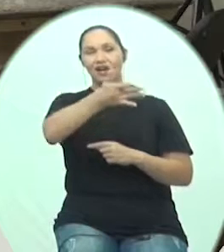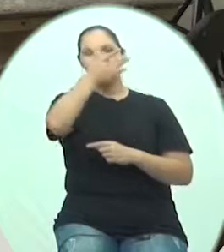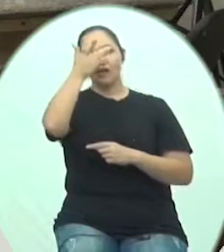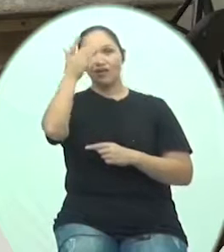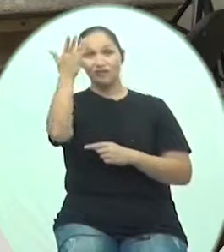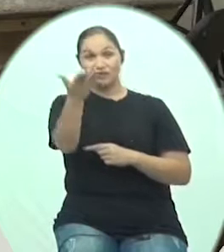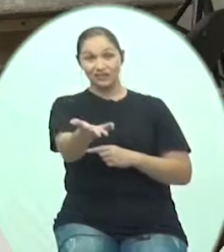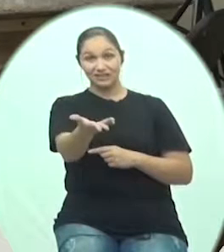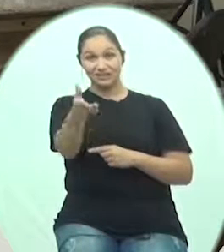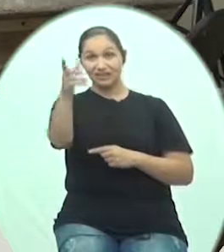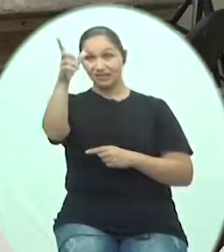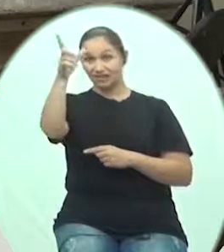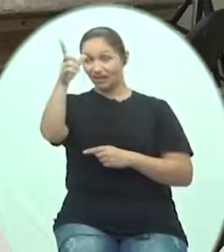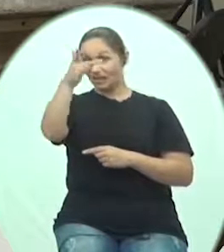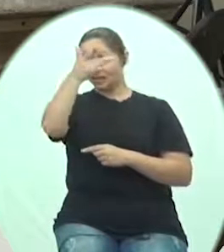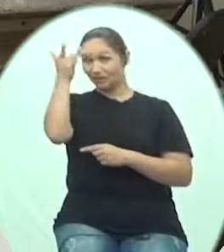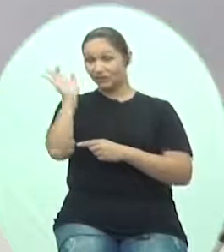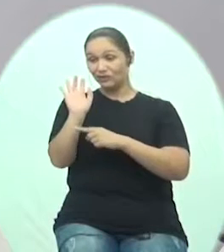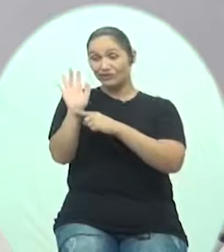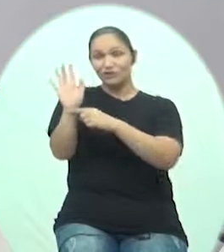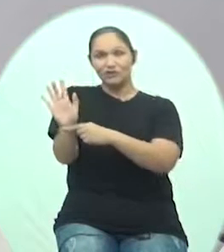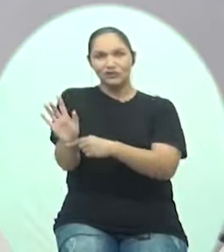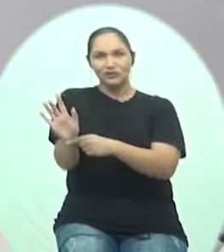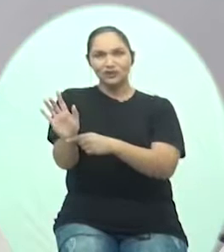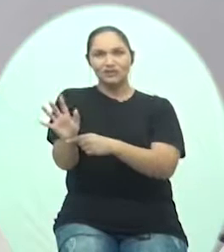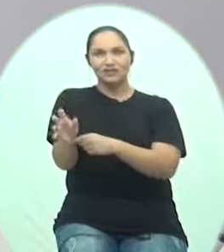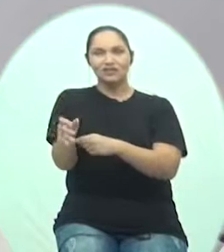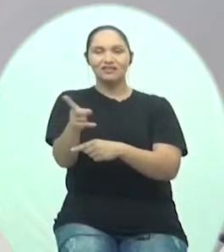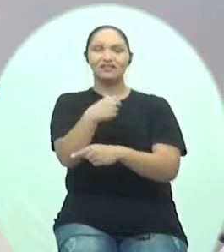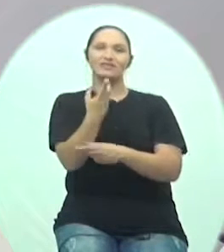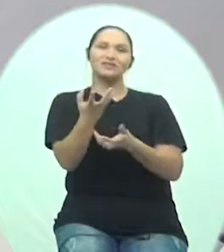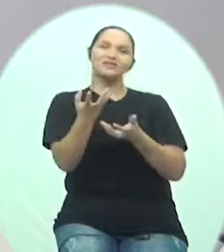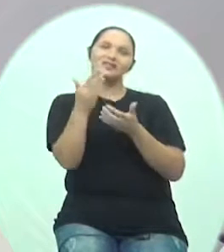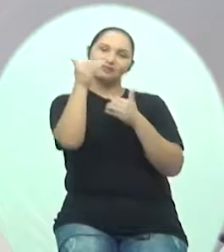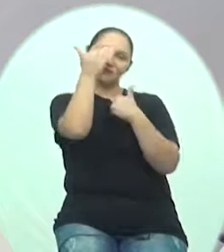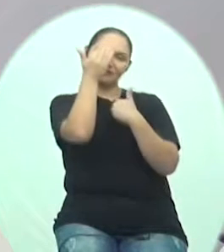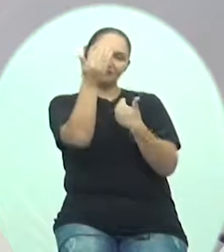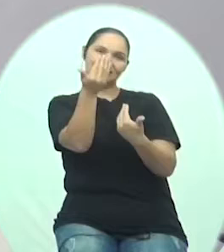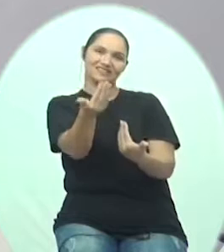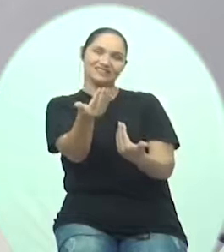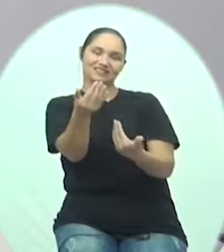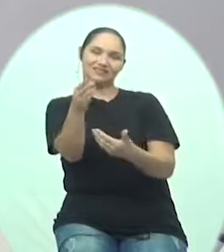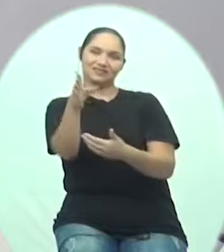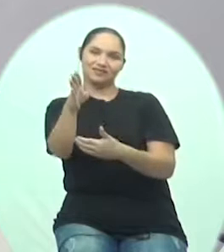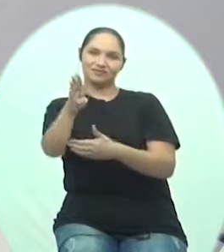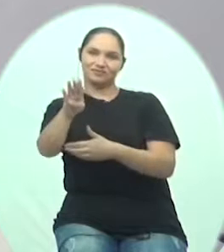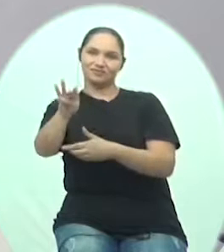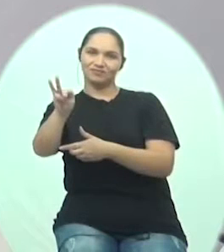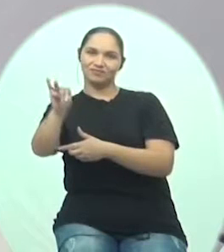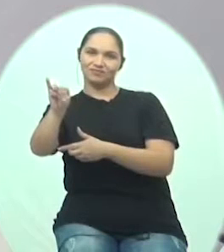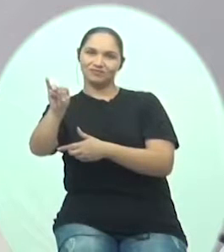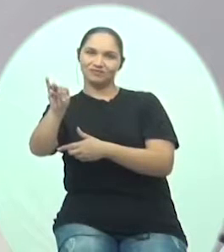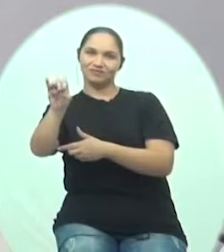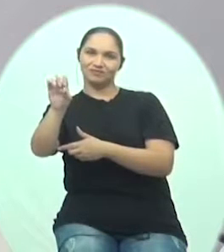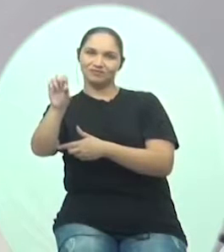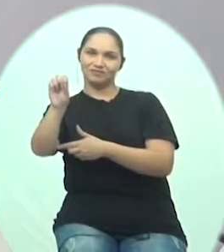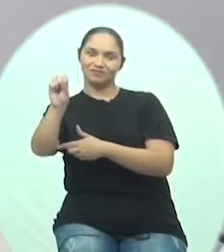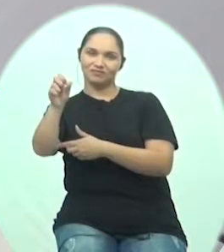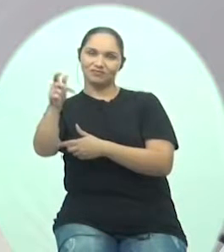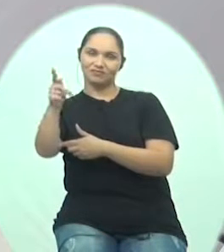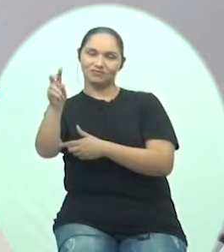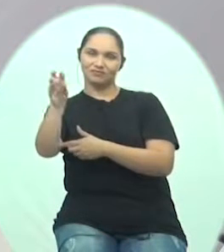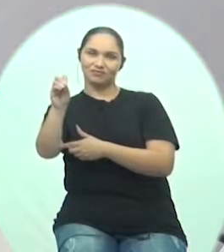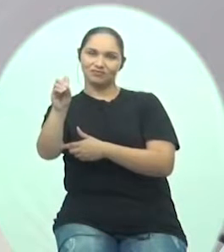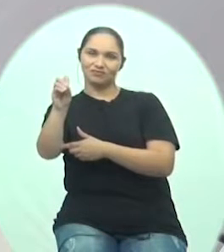olhar muito com carinho pro senhor e a gente só tem agradecer e o e o e o bispo pode concordar comigo Dom Jacinto o nosso